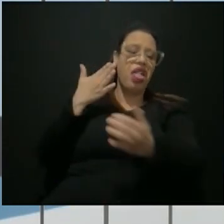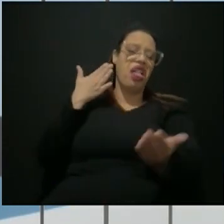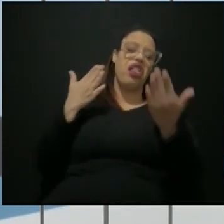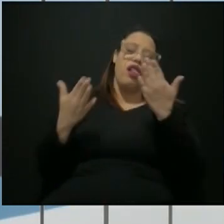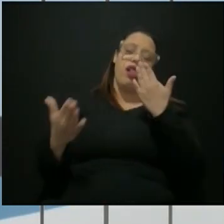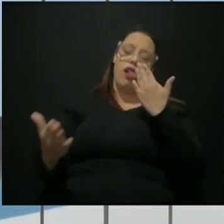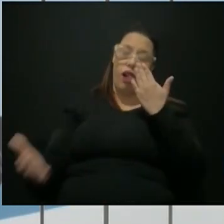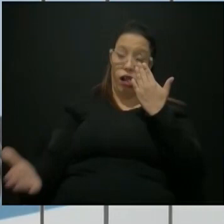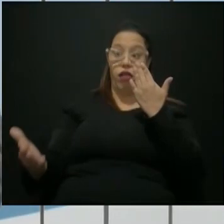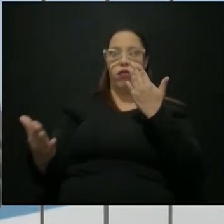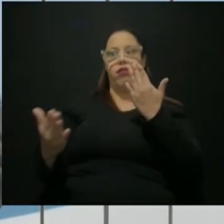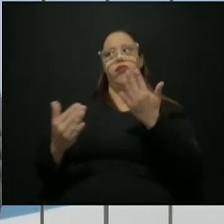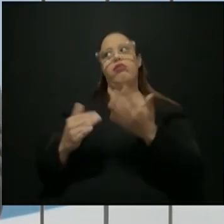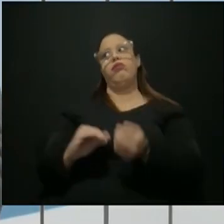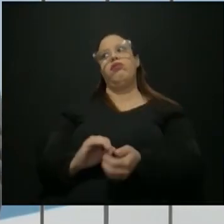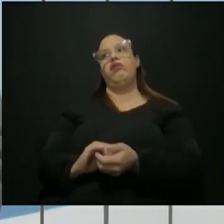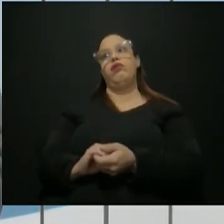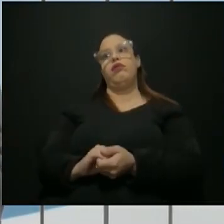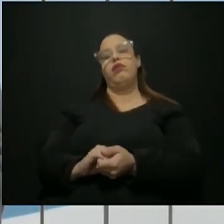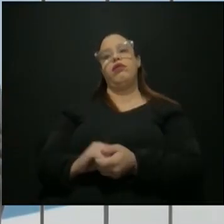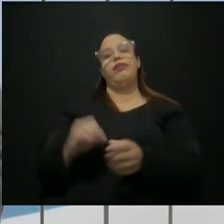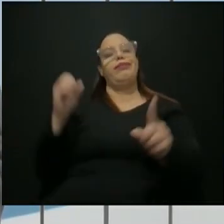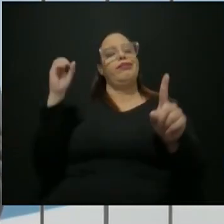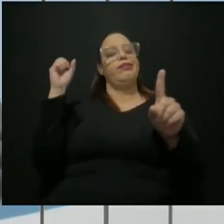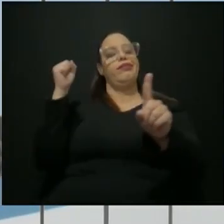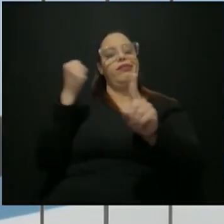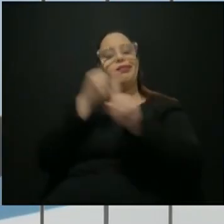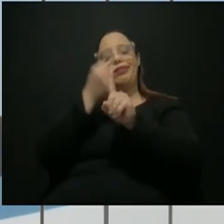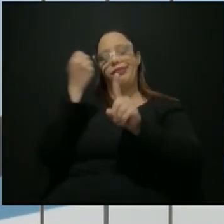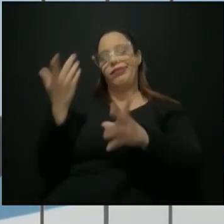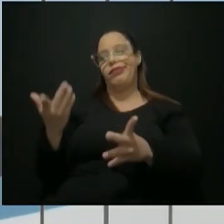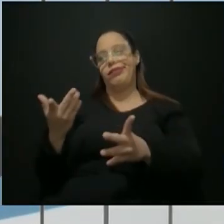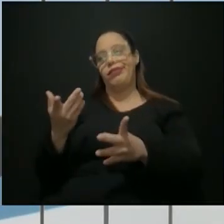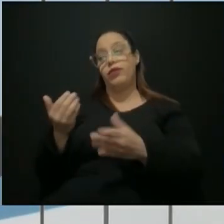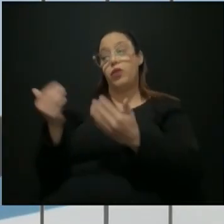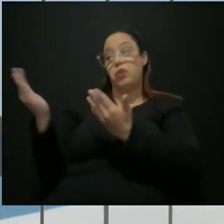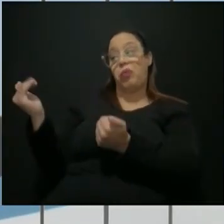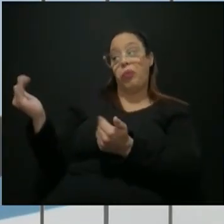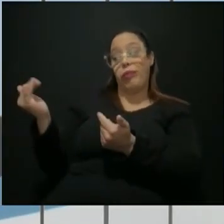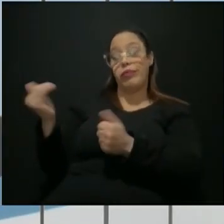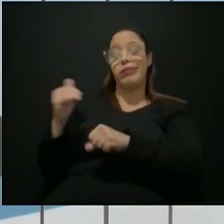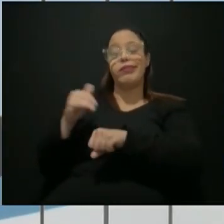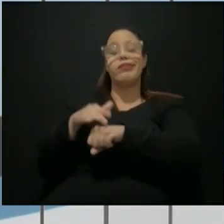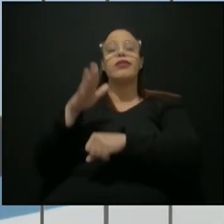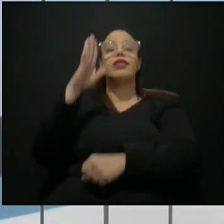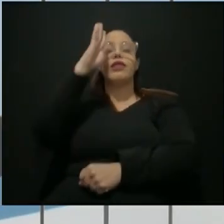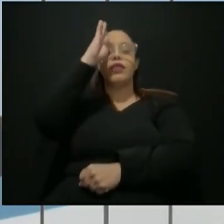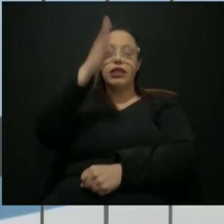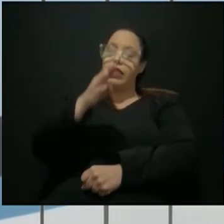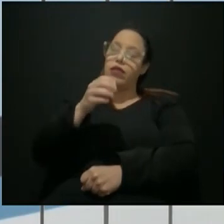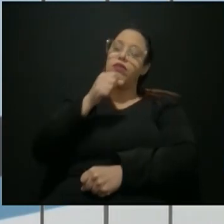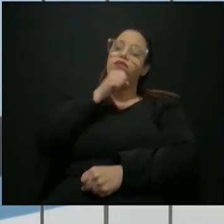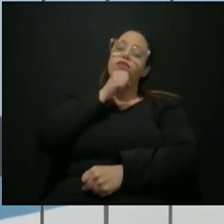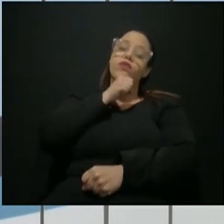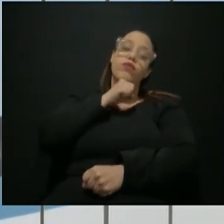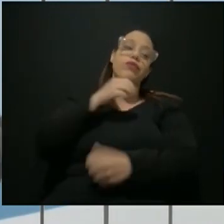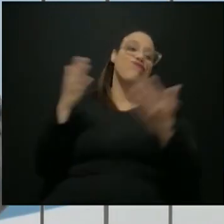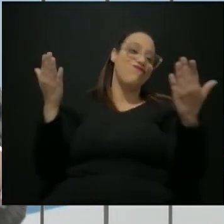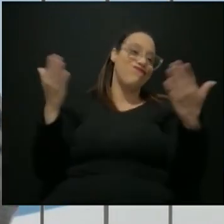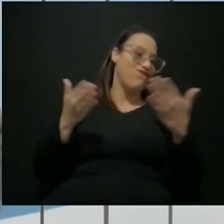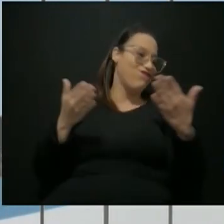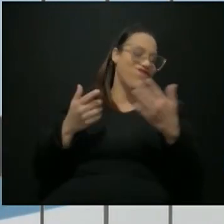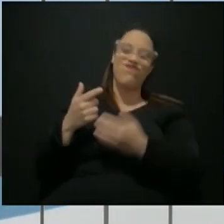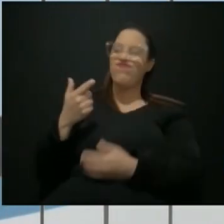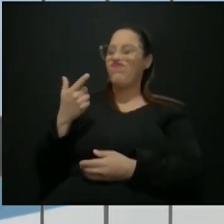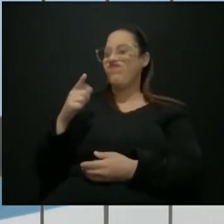inclusive, e isso afeta não só os mais jovens, mas principalmente os idosos de hoje, né, que não tiveram lá na